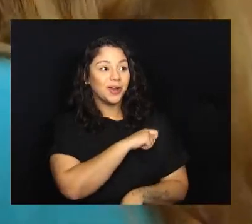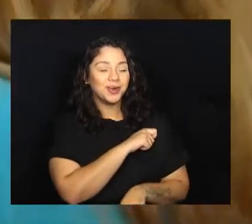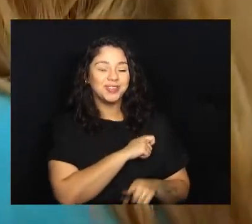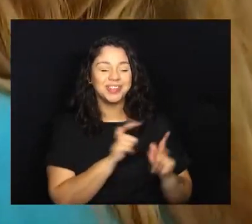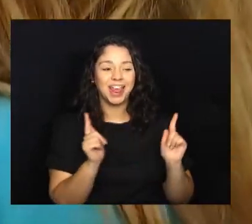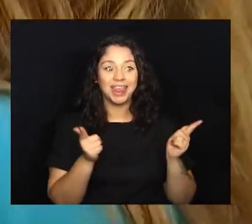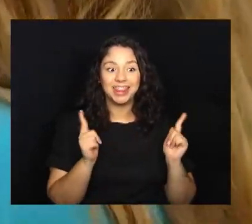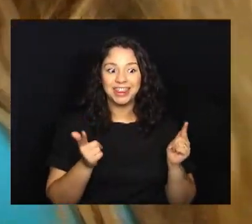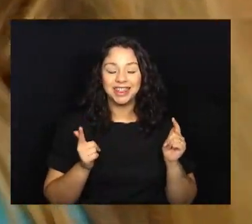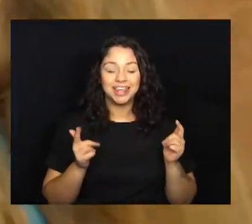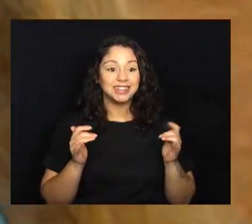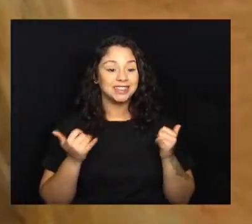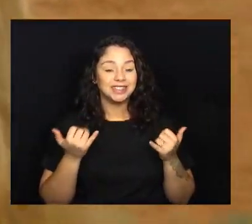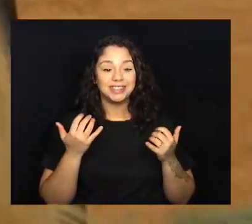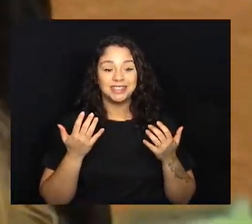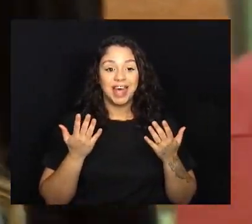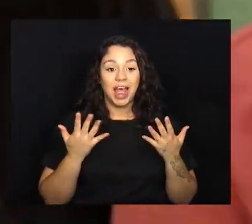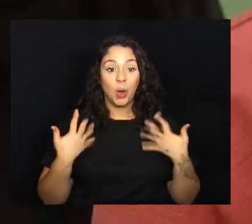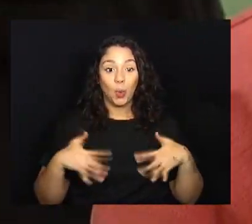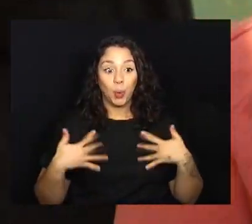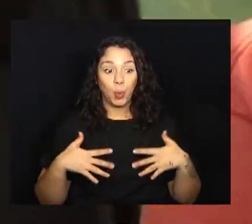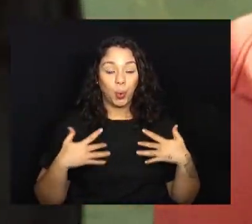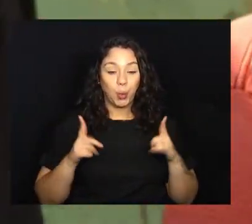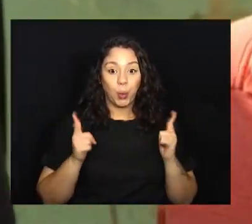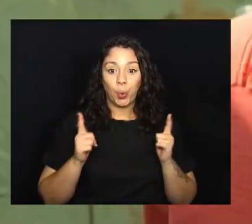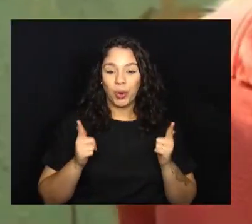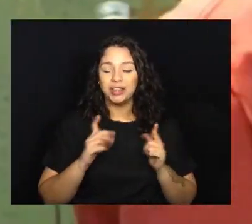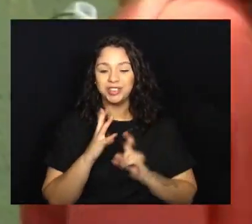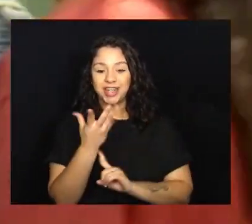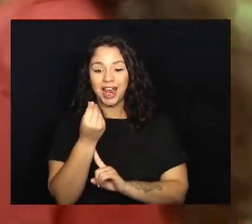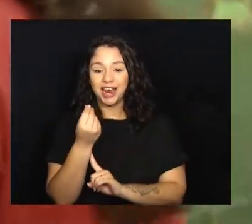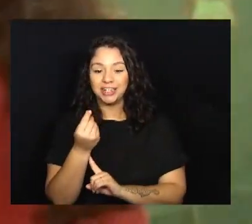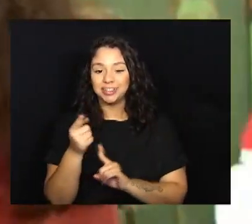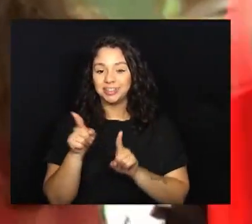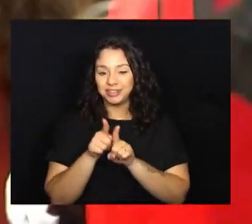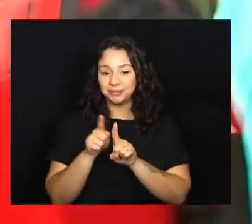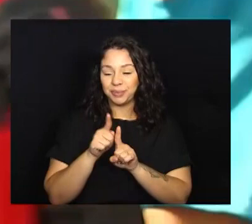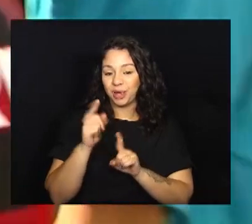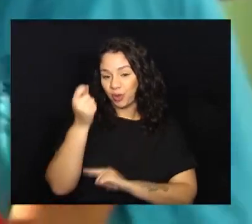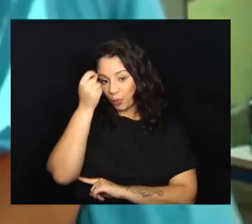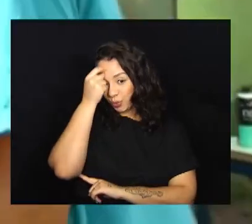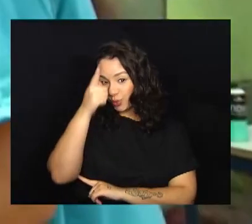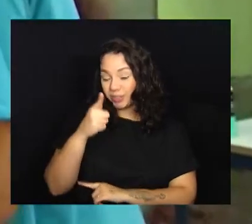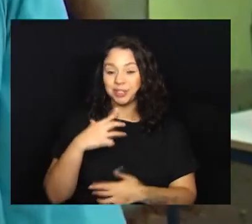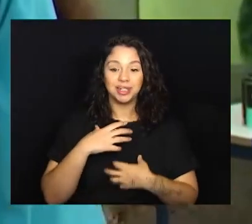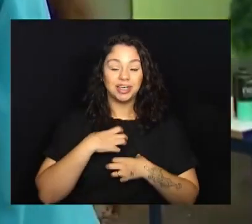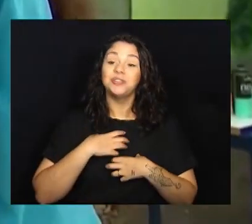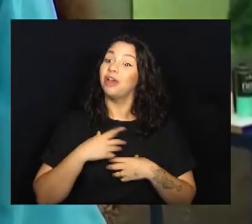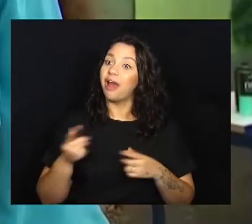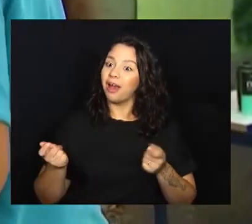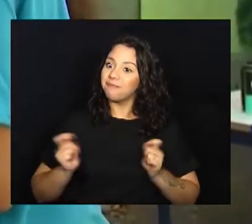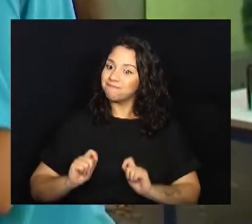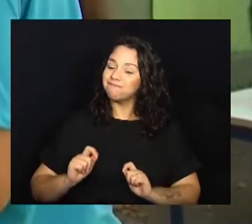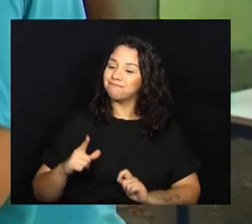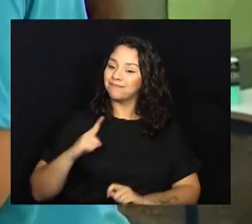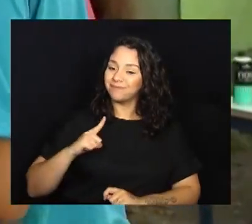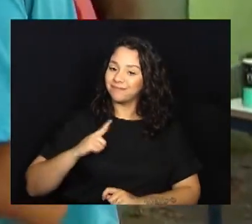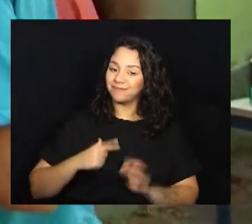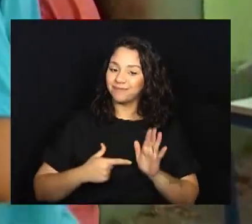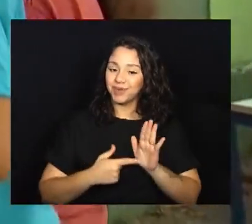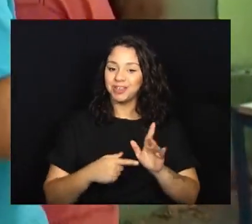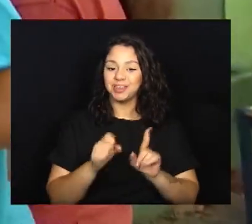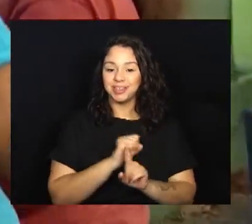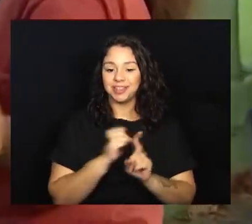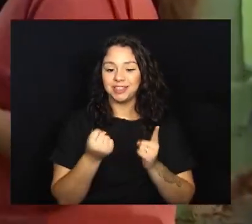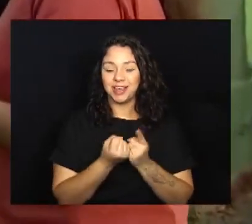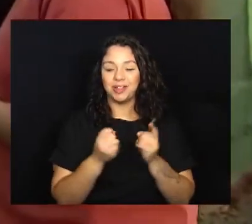empolgados também com relação à arte, à pintura, a estarem assim se sentindo útil, né? Mostrando uma parte social bem bacana aqui no